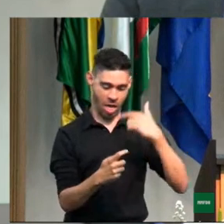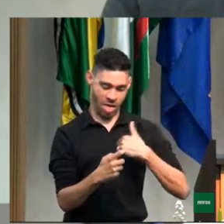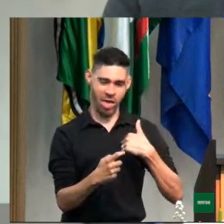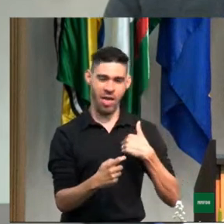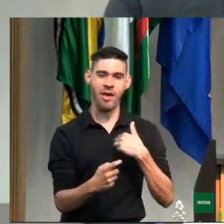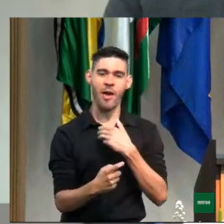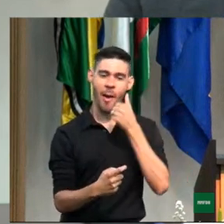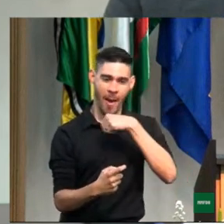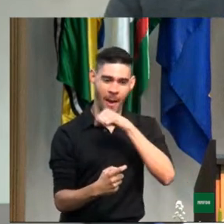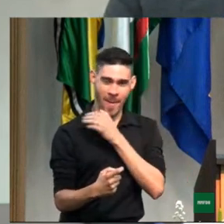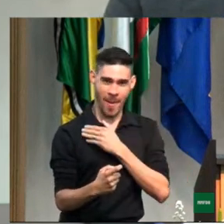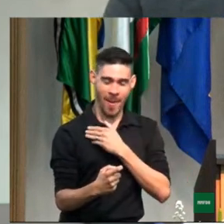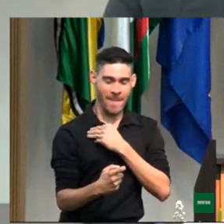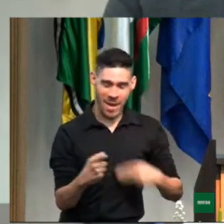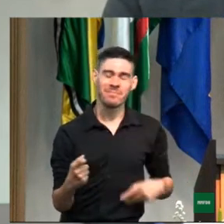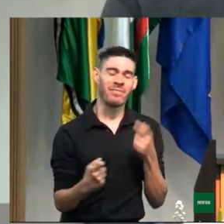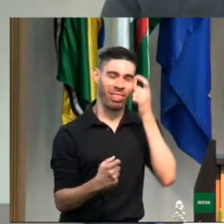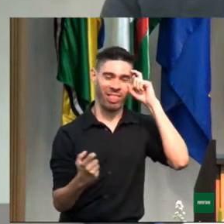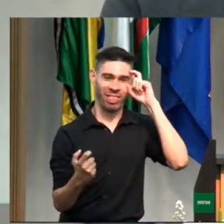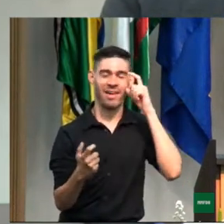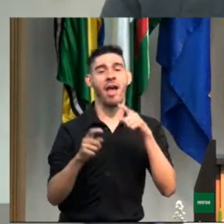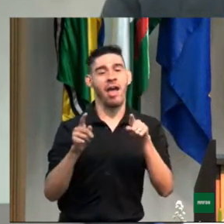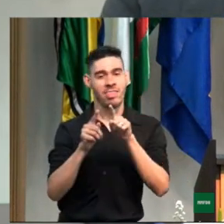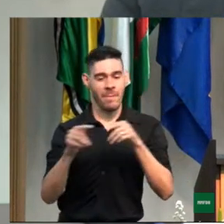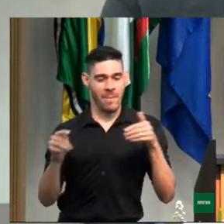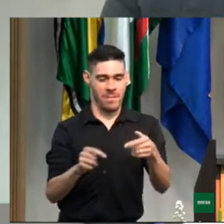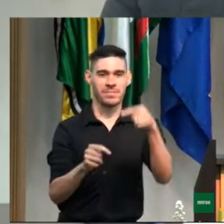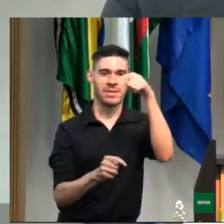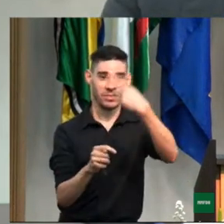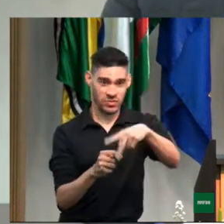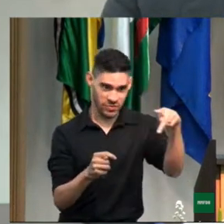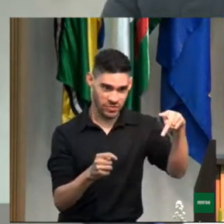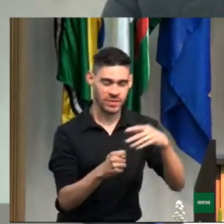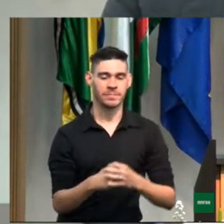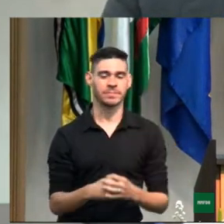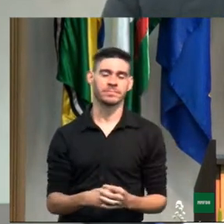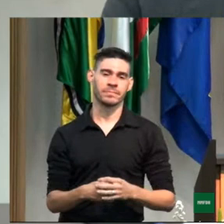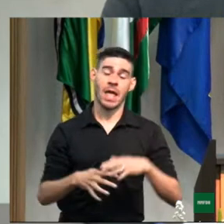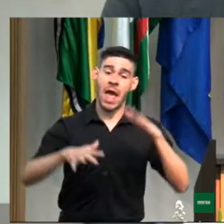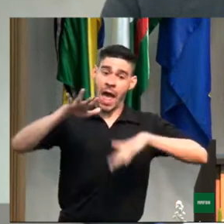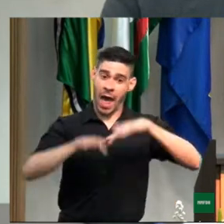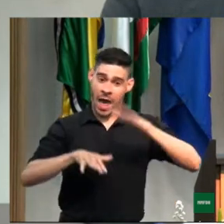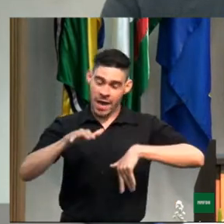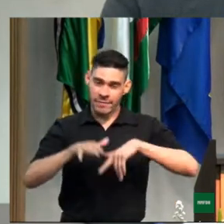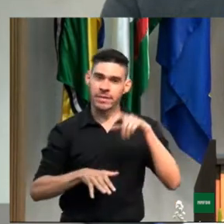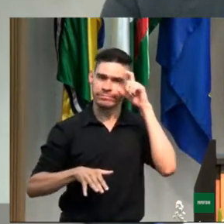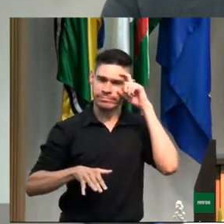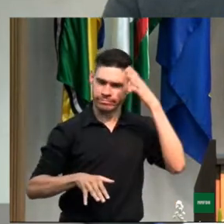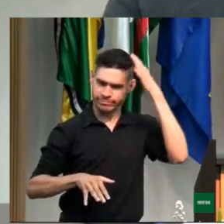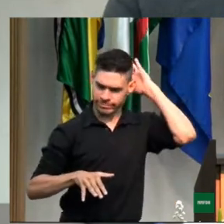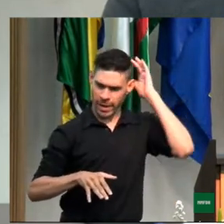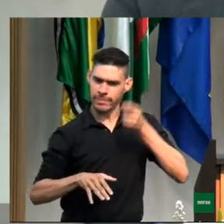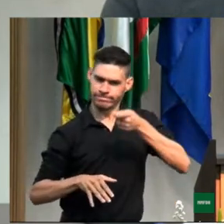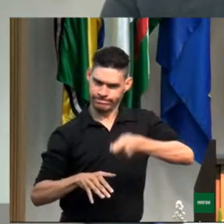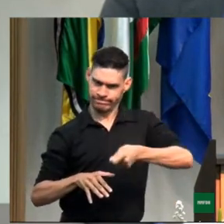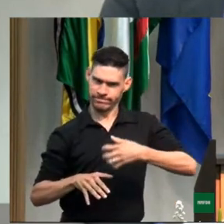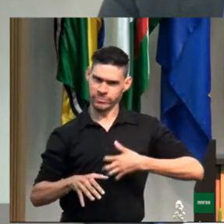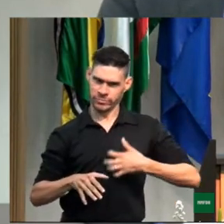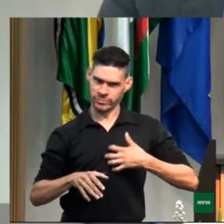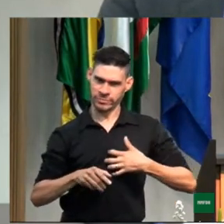ministério também é de vocês. E, olha, às vezes papai Guedes é bravo, é bom vir para a mamãe Damaris o tempo todo.